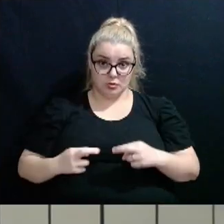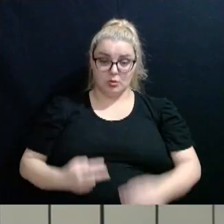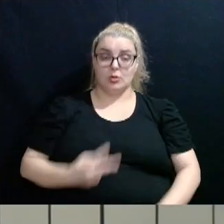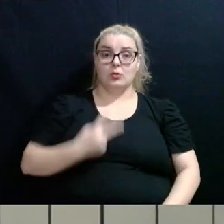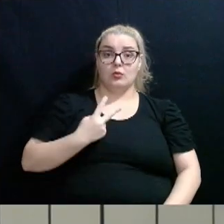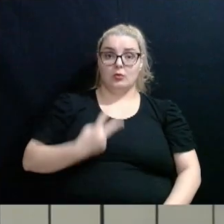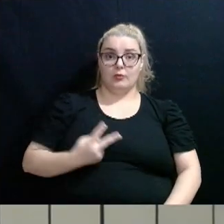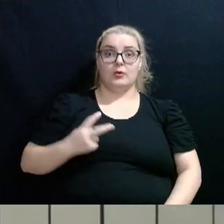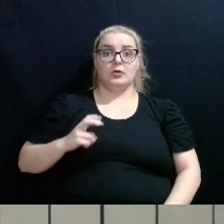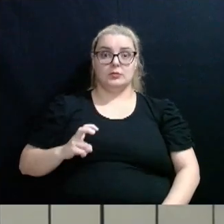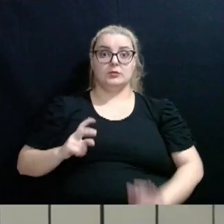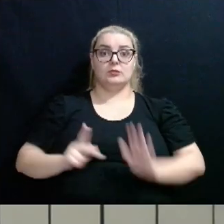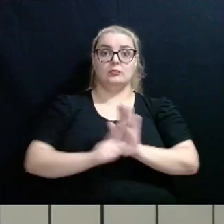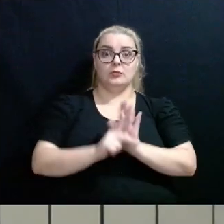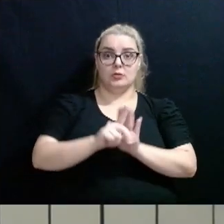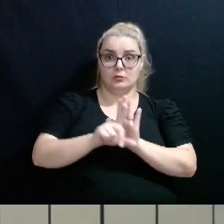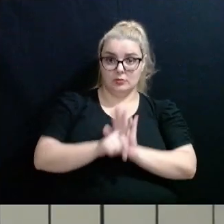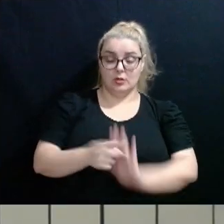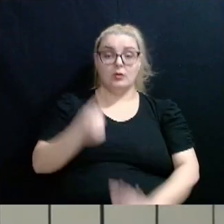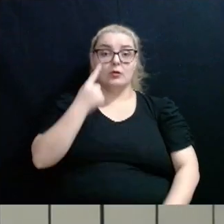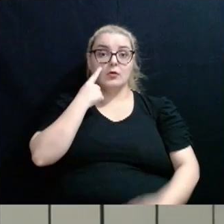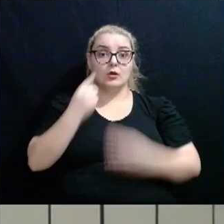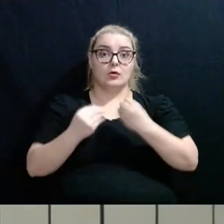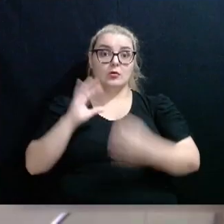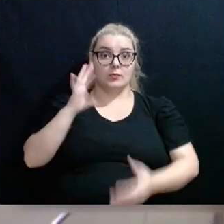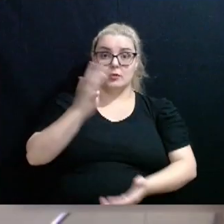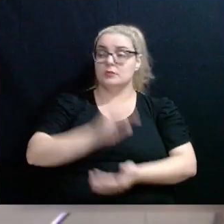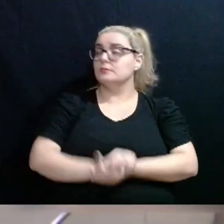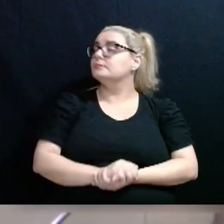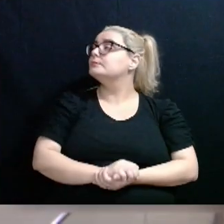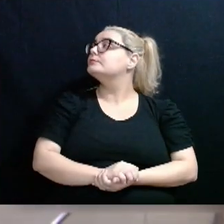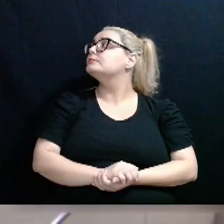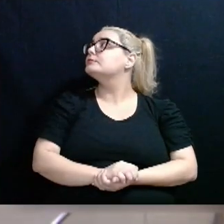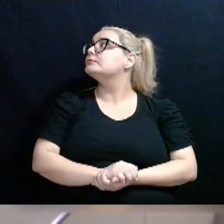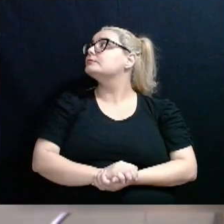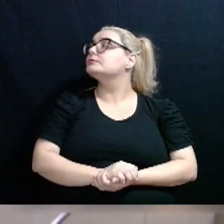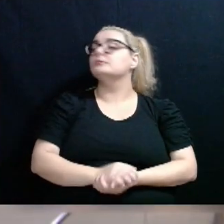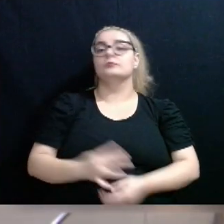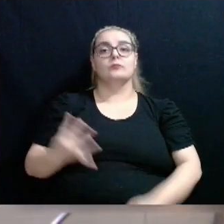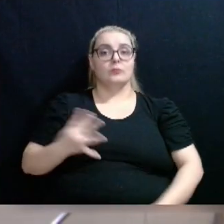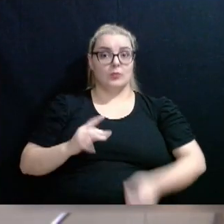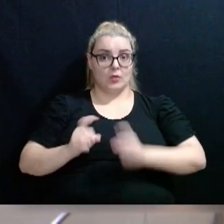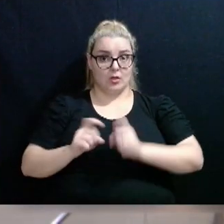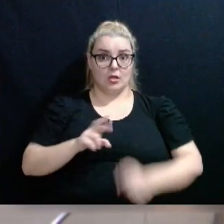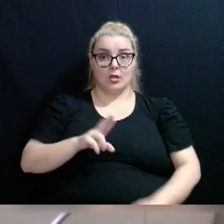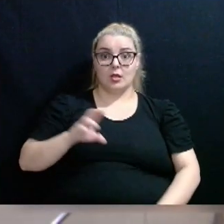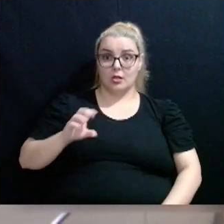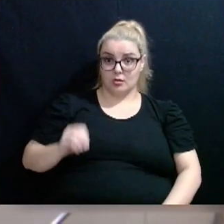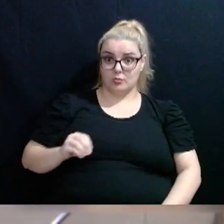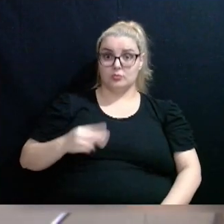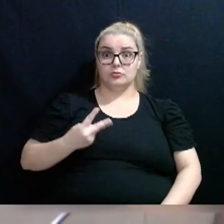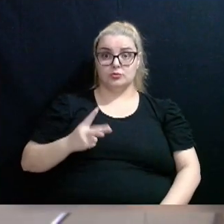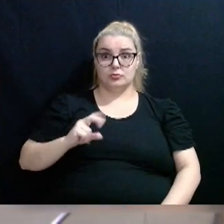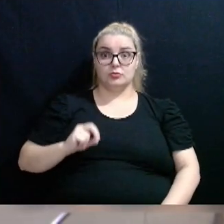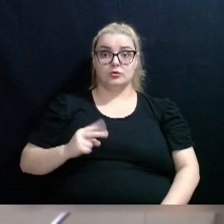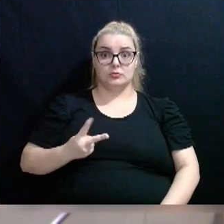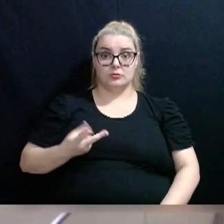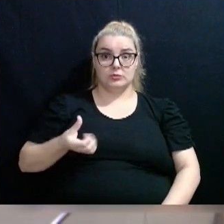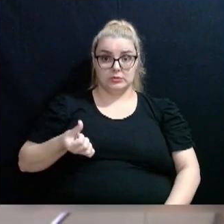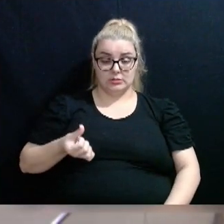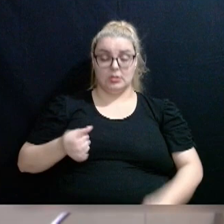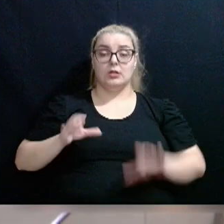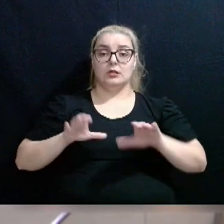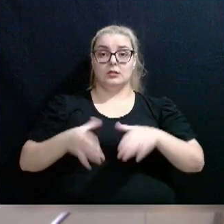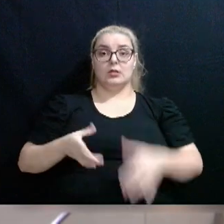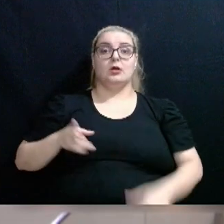projetos de lei. Confira como foi. A 4ª reunião ordinária de 2026 da Comissão Permanente